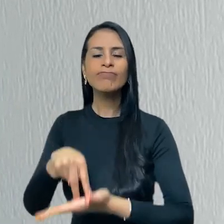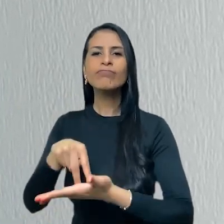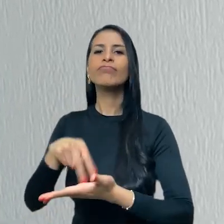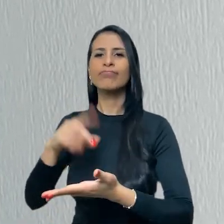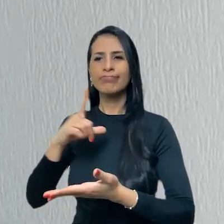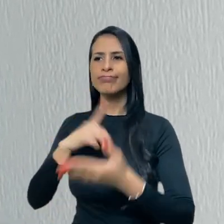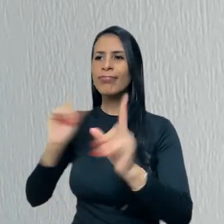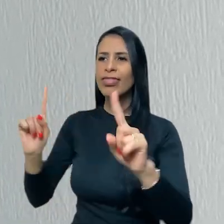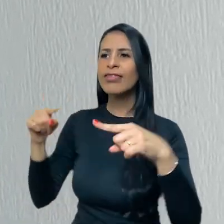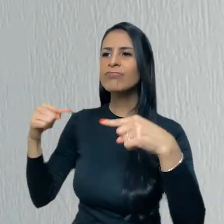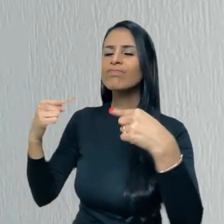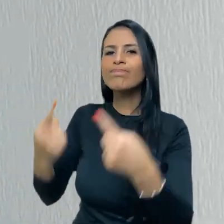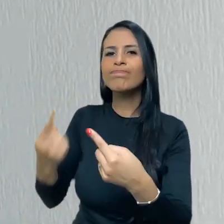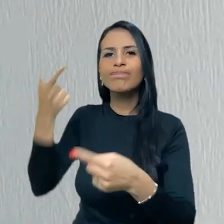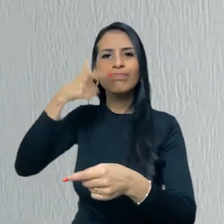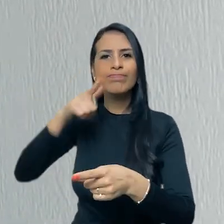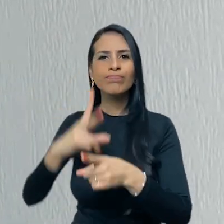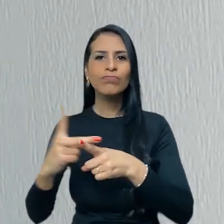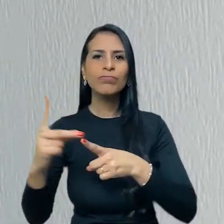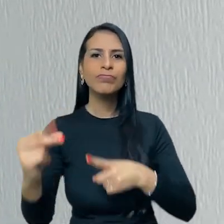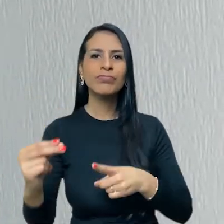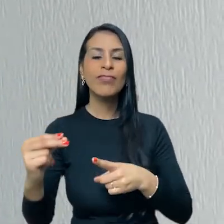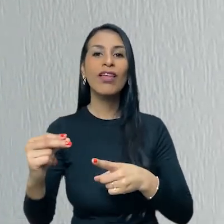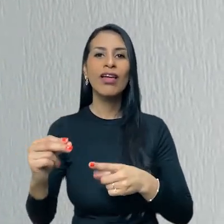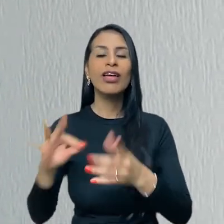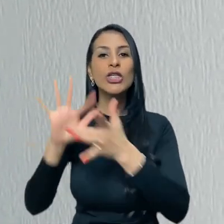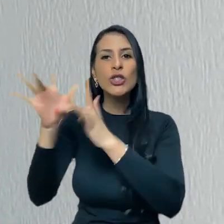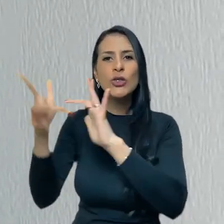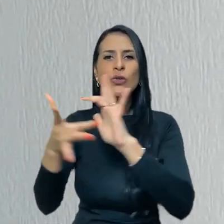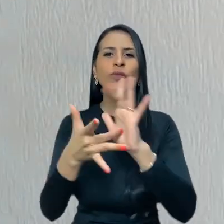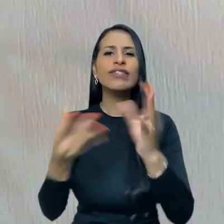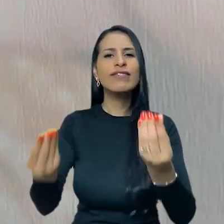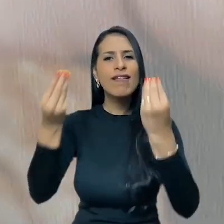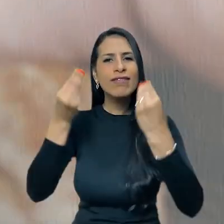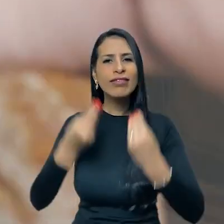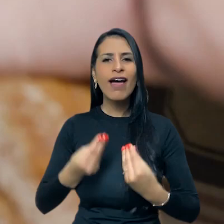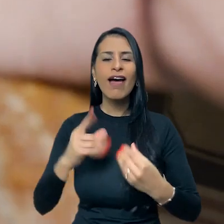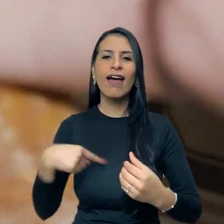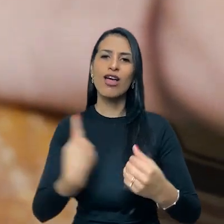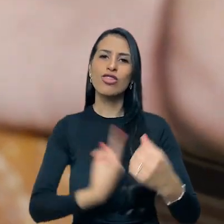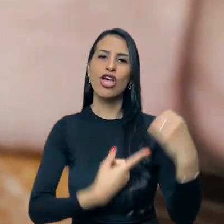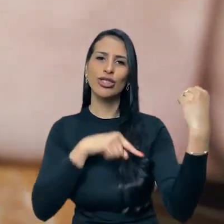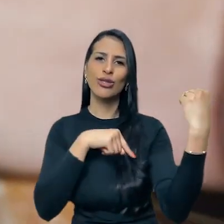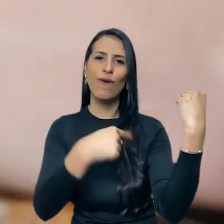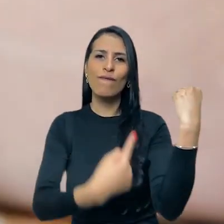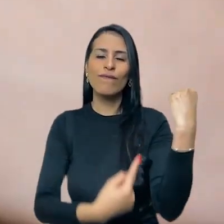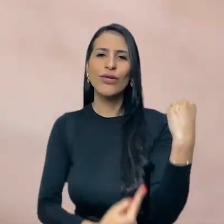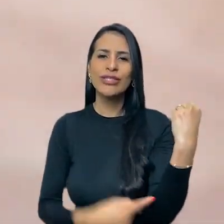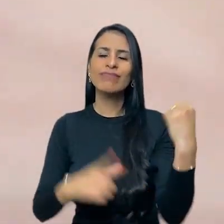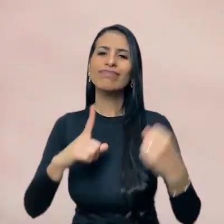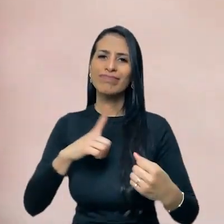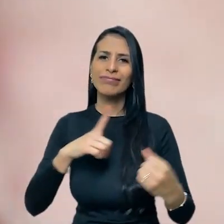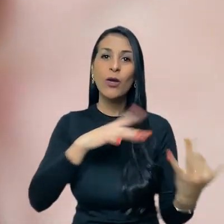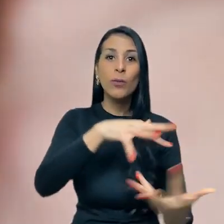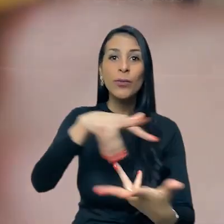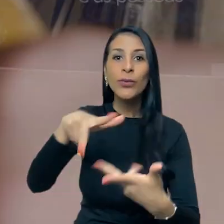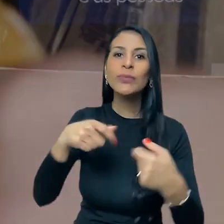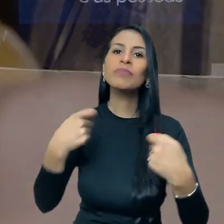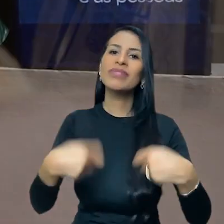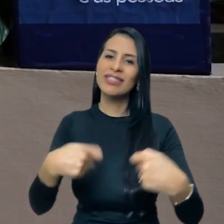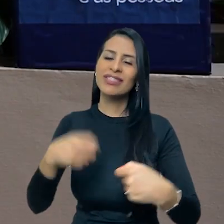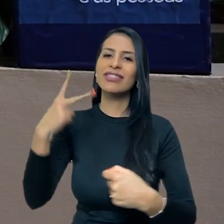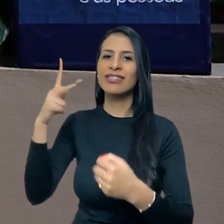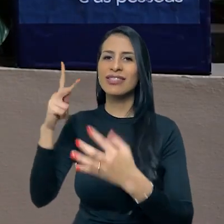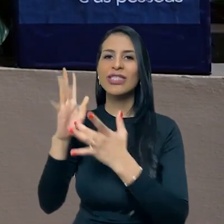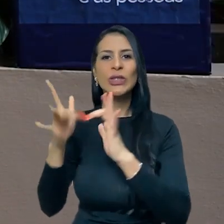precisa se fortalecer deste pão, da força que ele concede. O mundo precisa deste pão. A